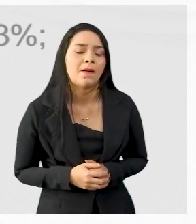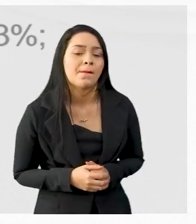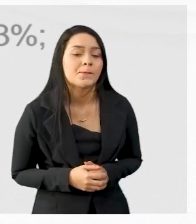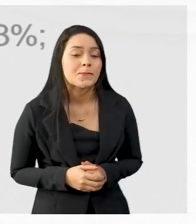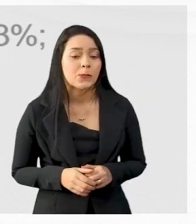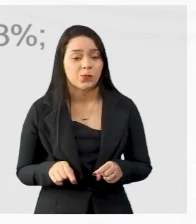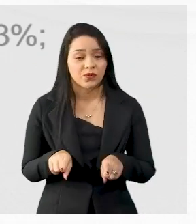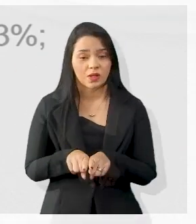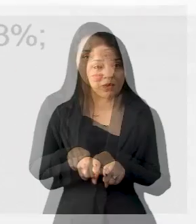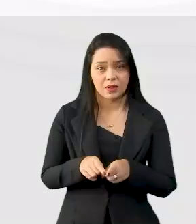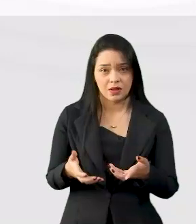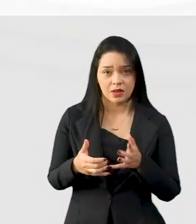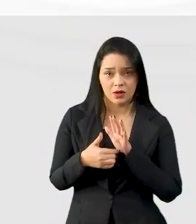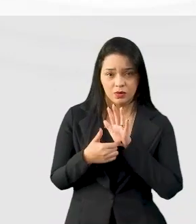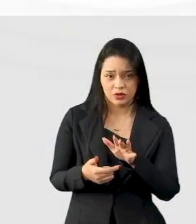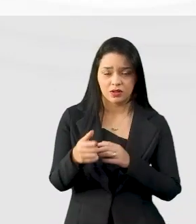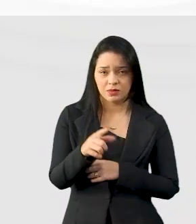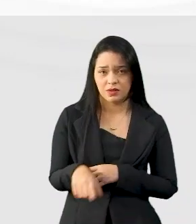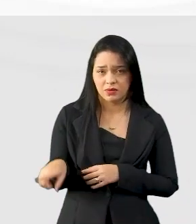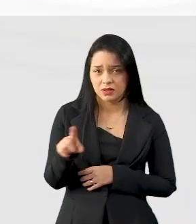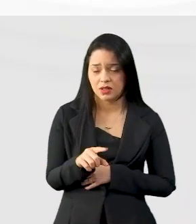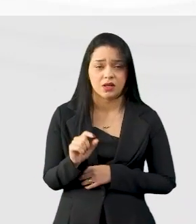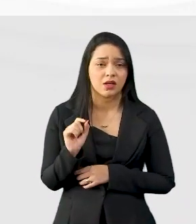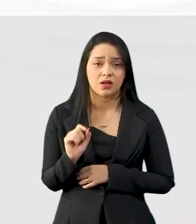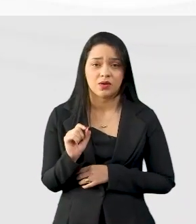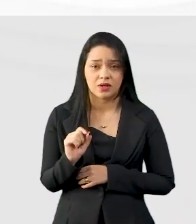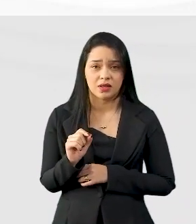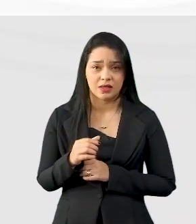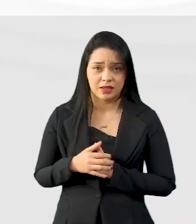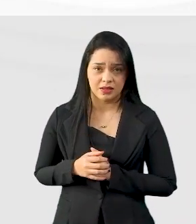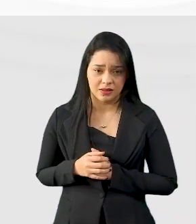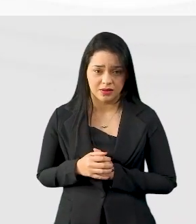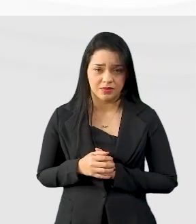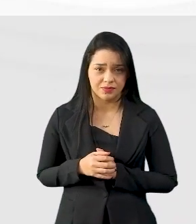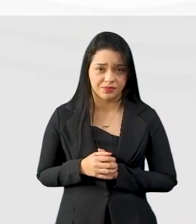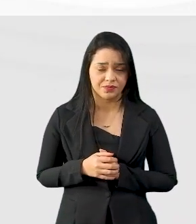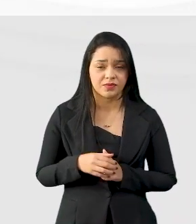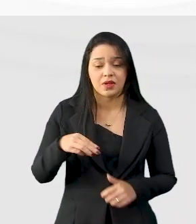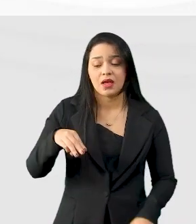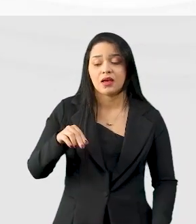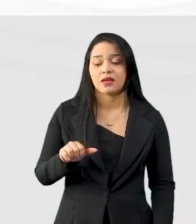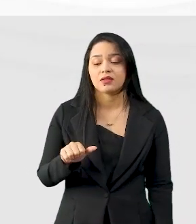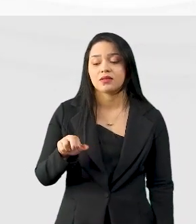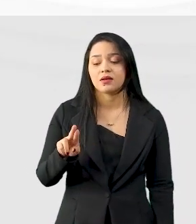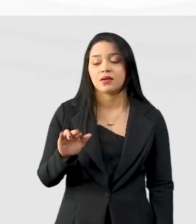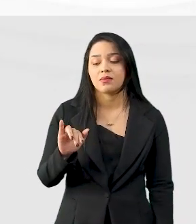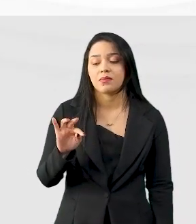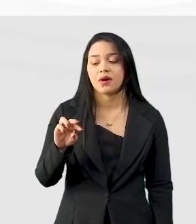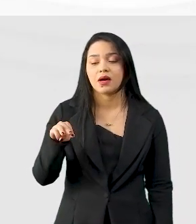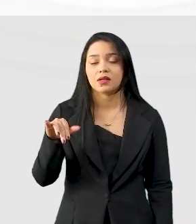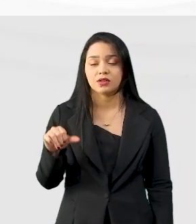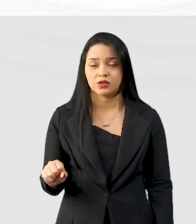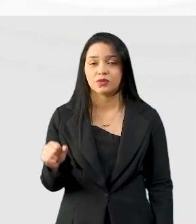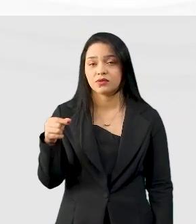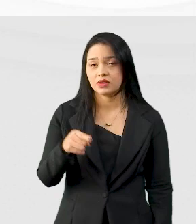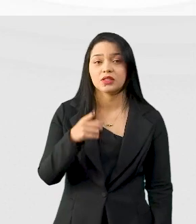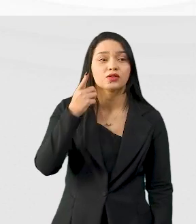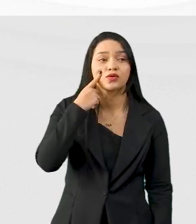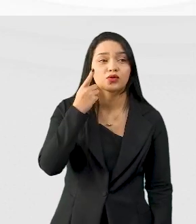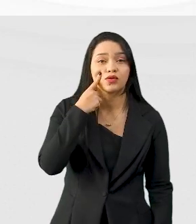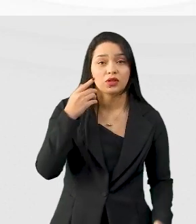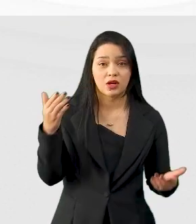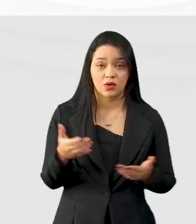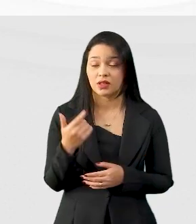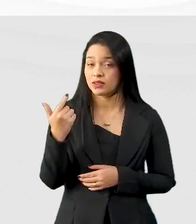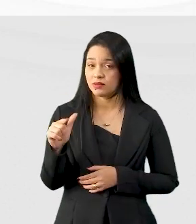que eu quero frisar contigo, vem para cá pro slide, é justamente as fronteiras marítimas. E aí é uma dúvida que você, que é meu aluno agora, não vai